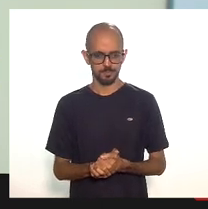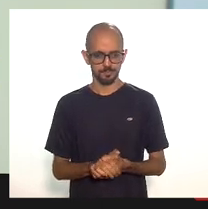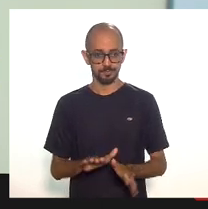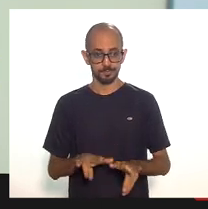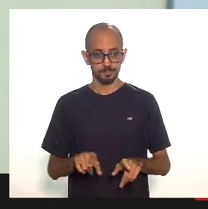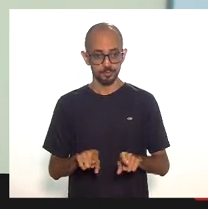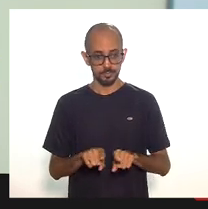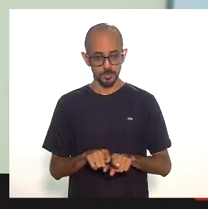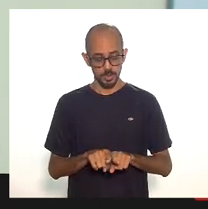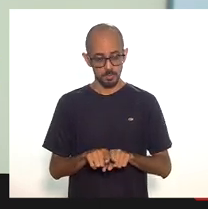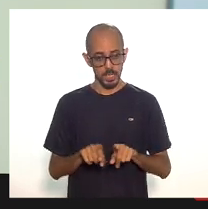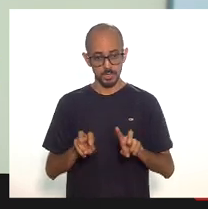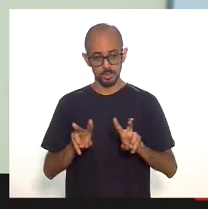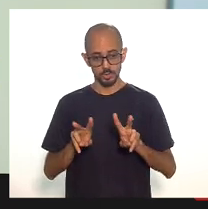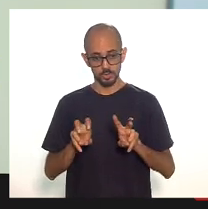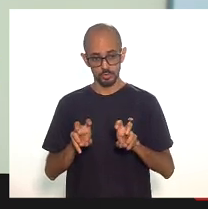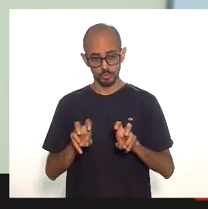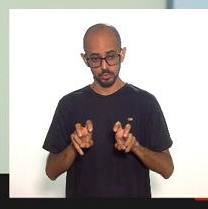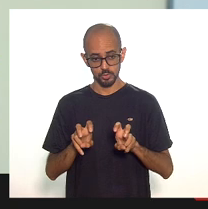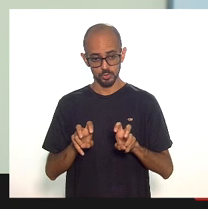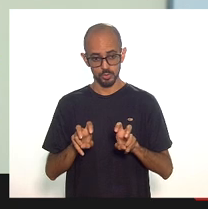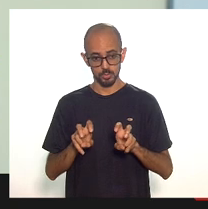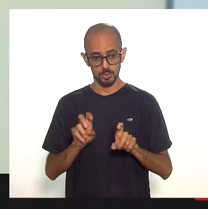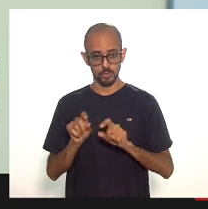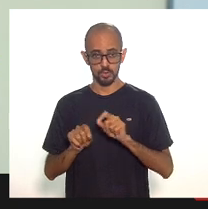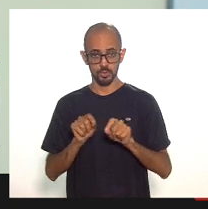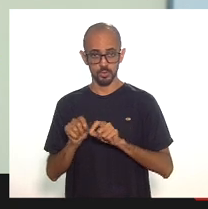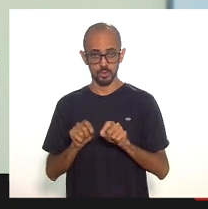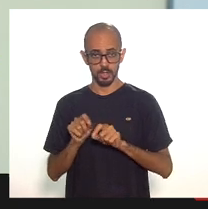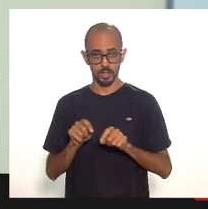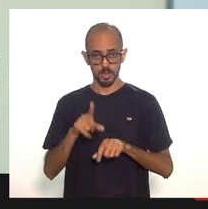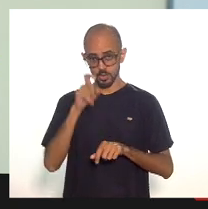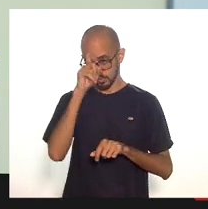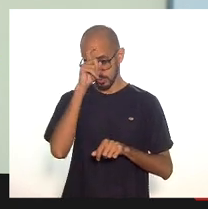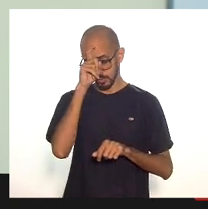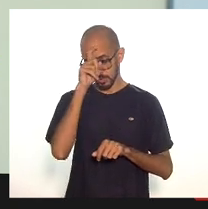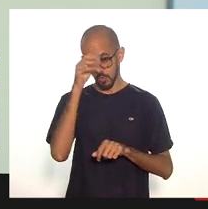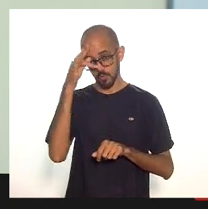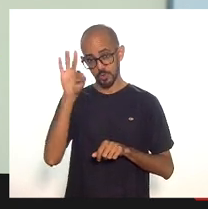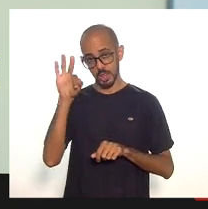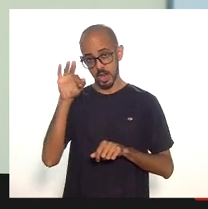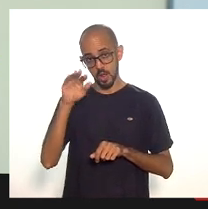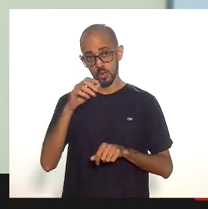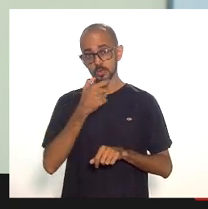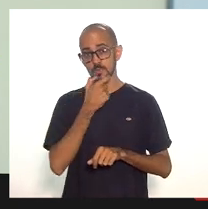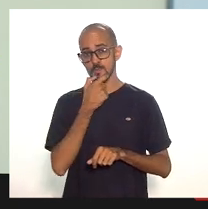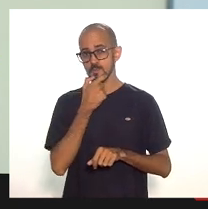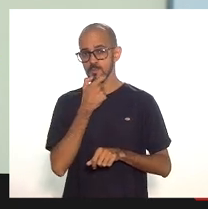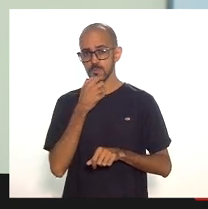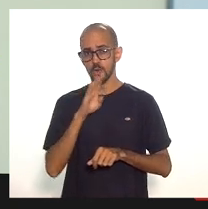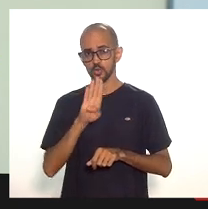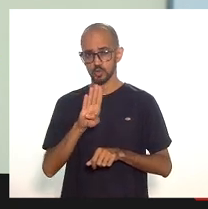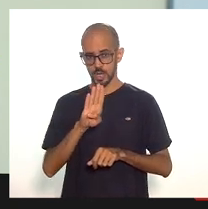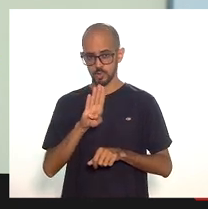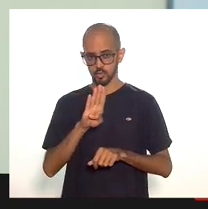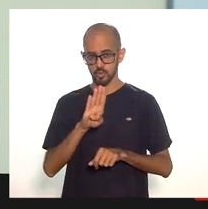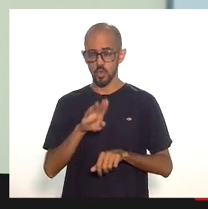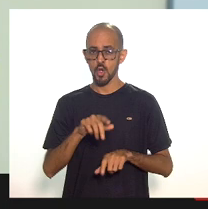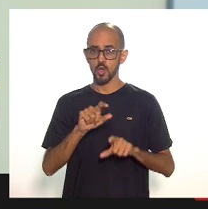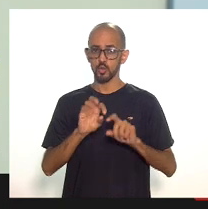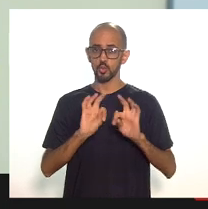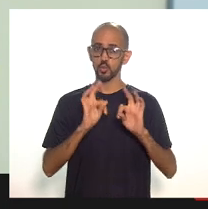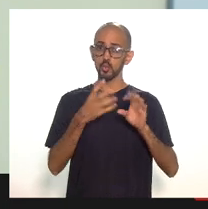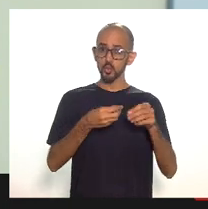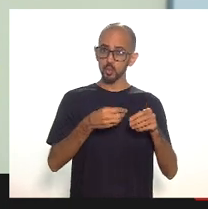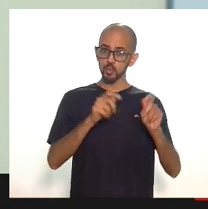No que diz respeito ao Hospital Federal de Bom Sucesso, tudo que é possível funcionar